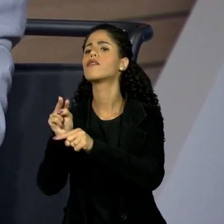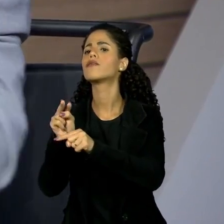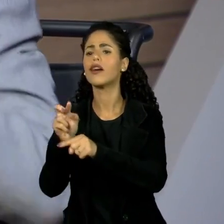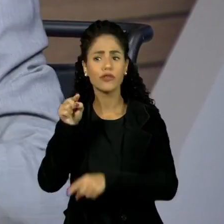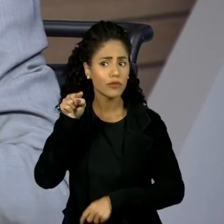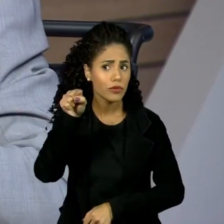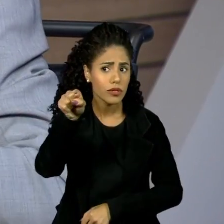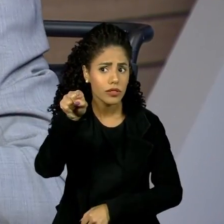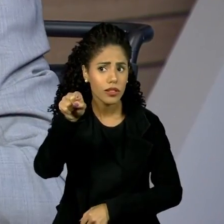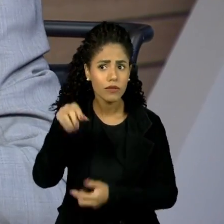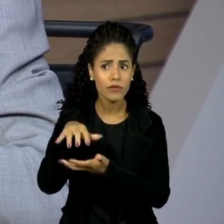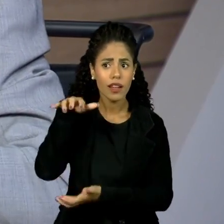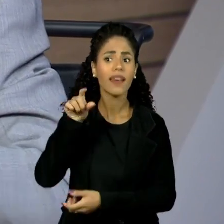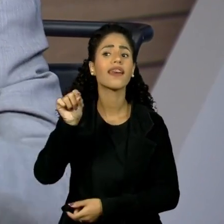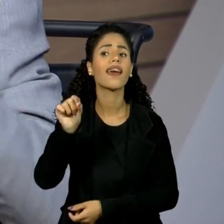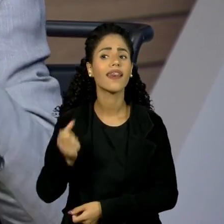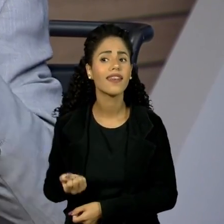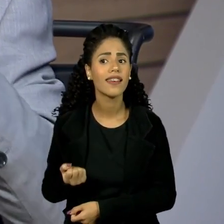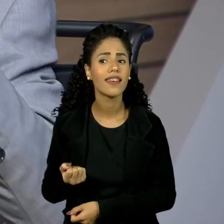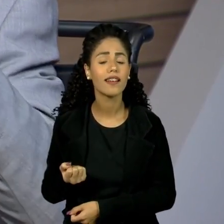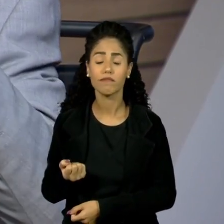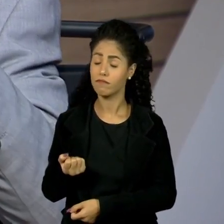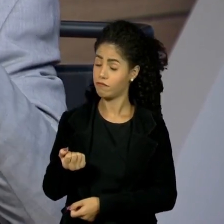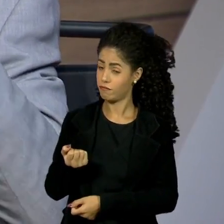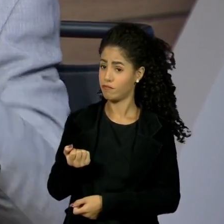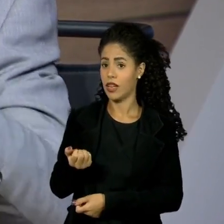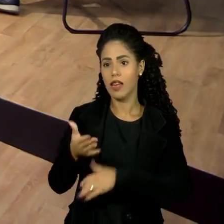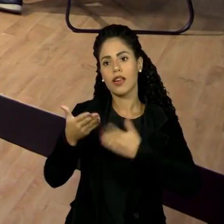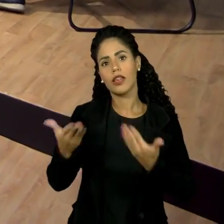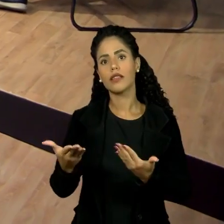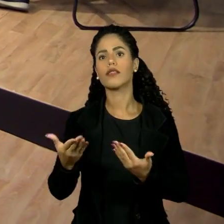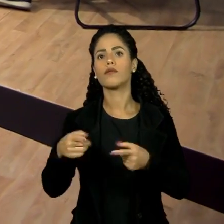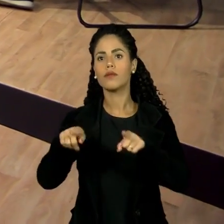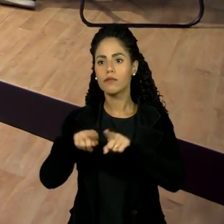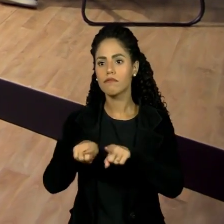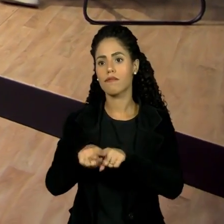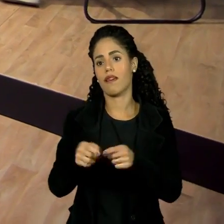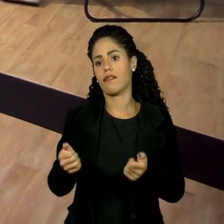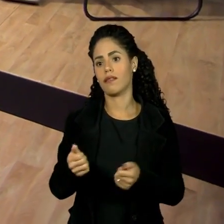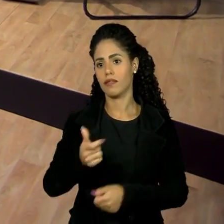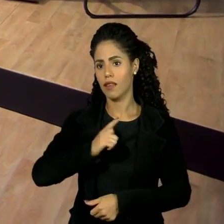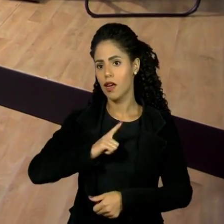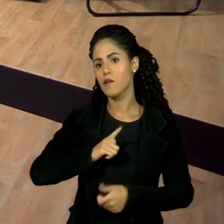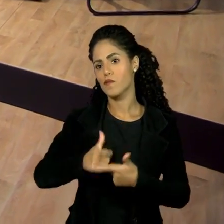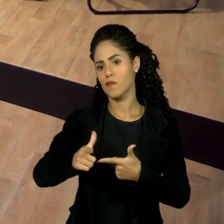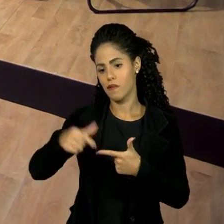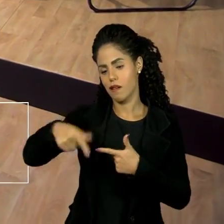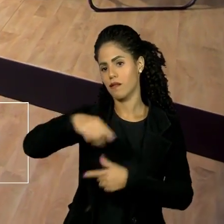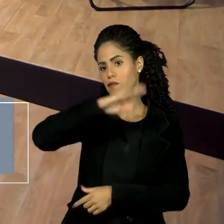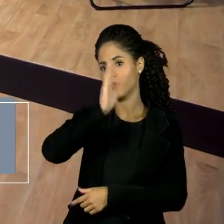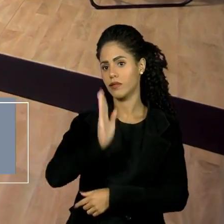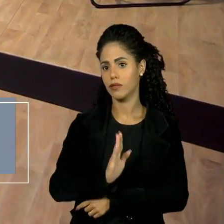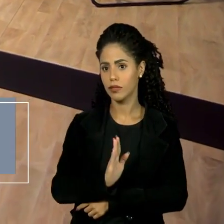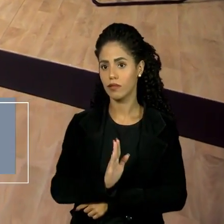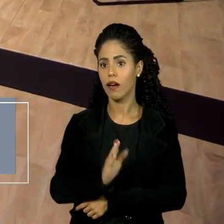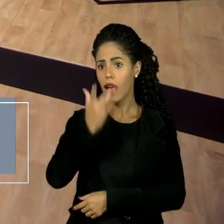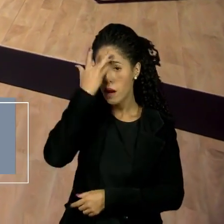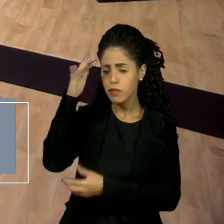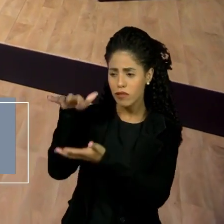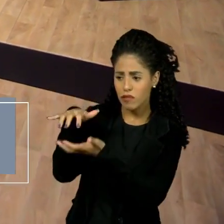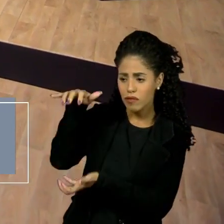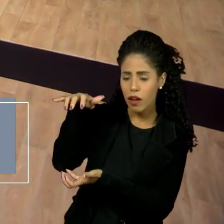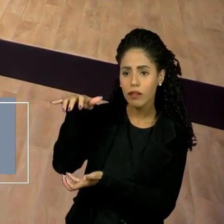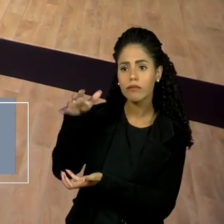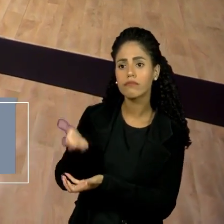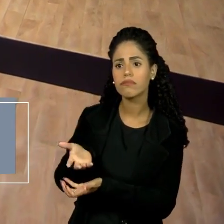você quando você envelhecer? Essa questão passa pelo gênero. No Brasil, o velho é sempre outro, não tem nada a